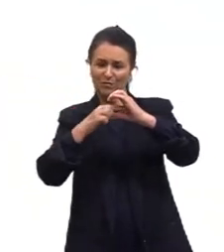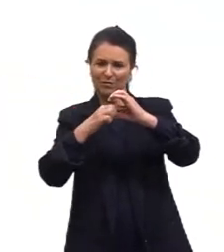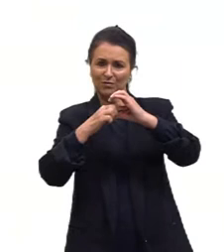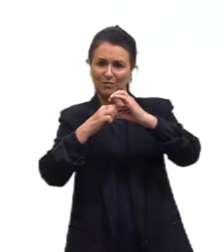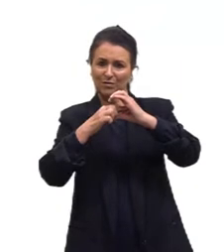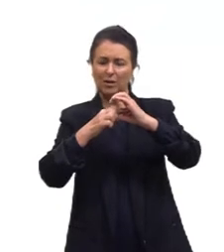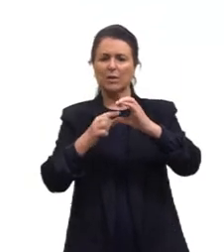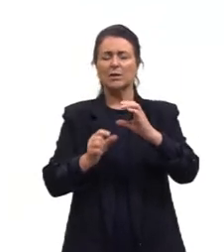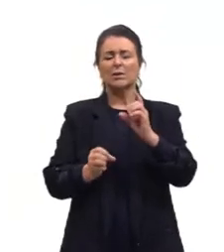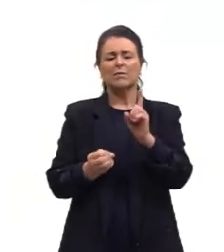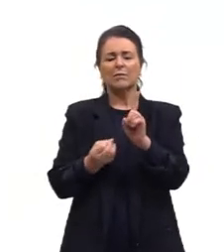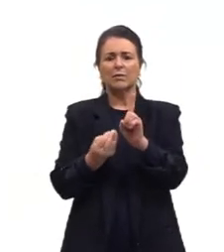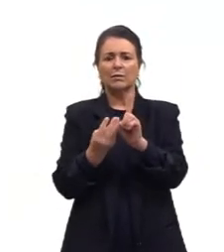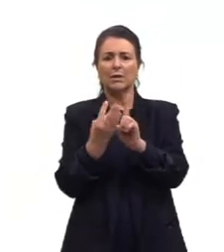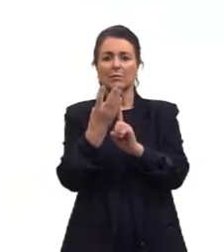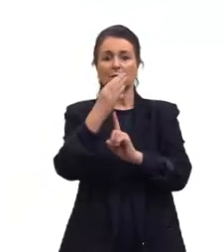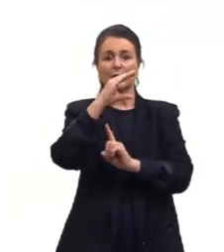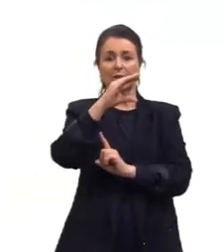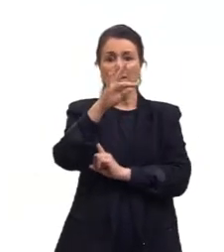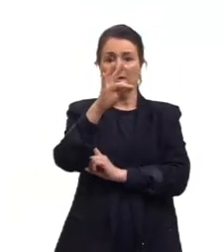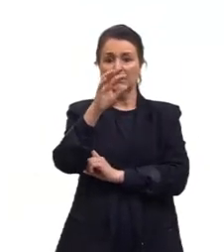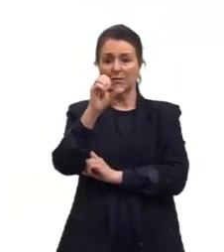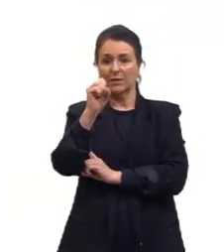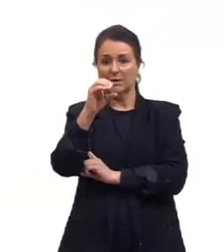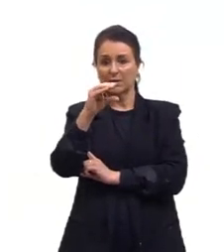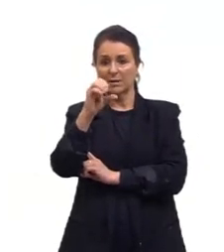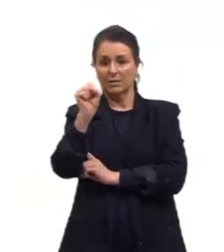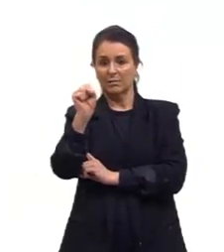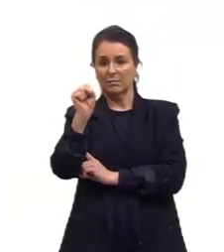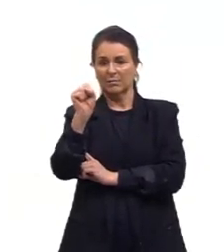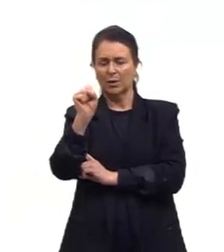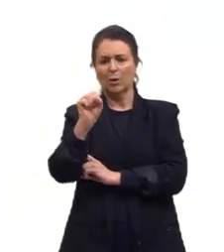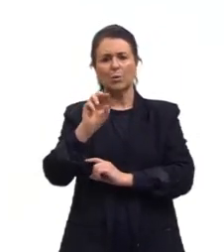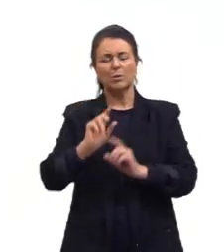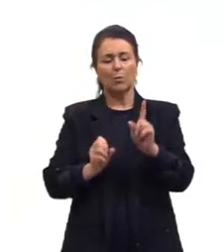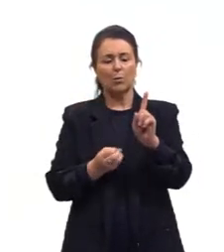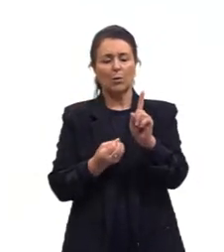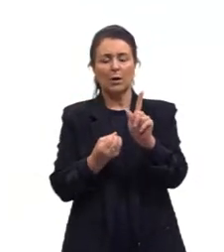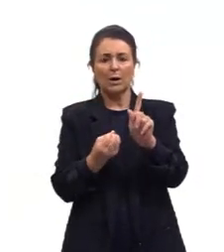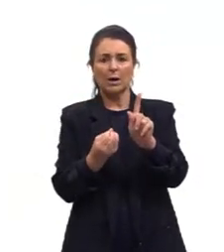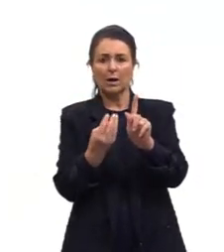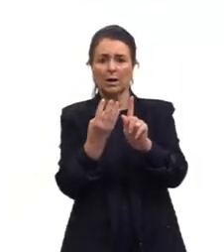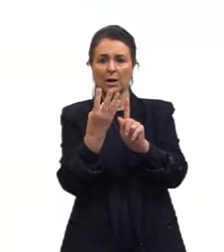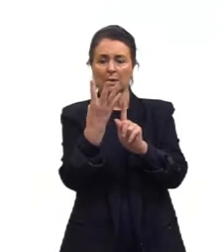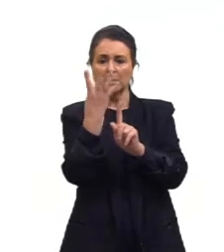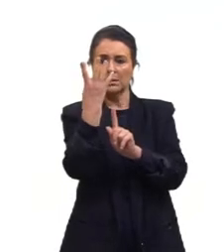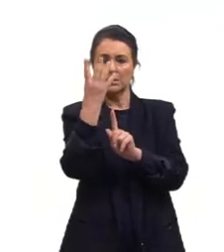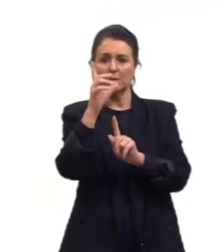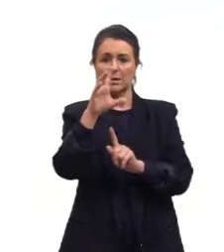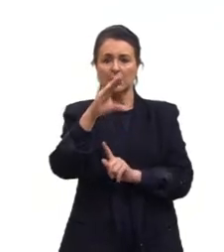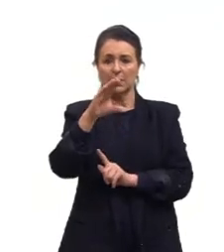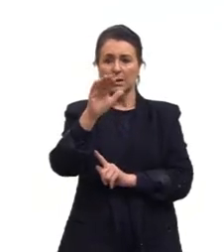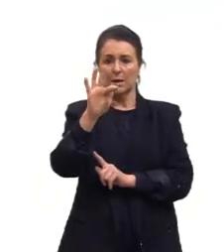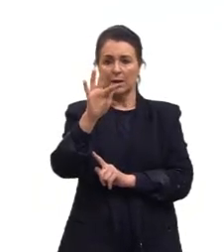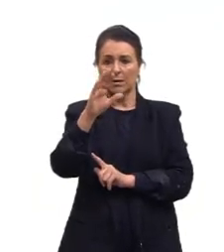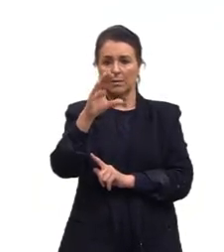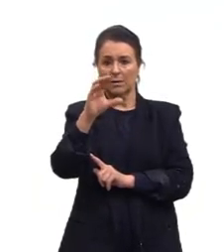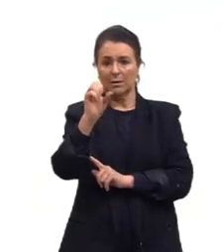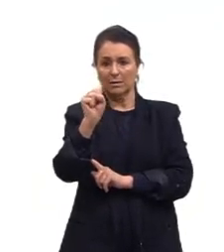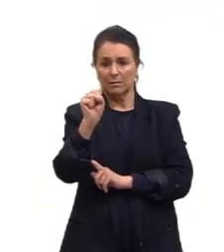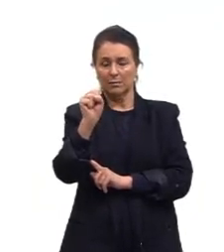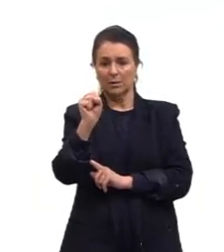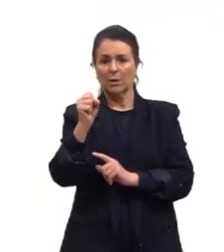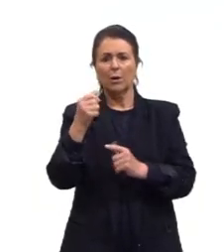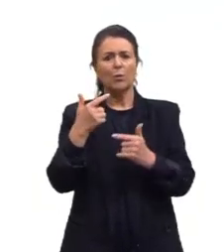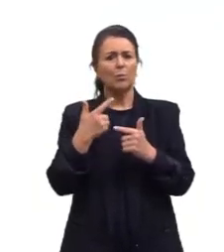dos gases CFC Será que são esses gases sabem Quais os problemas esses gases